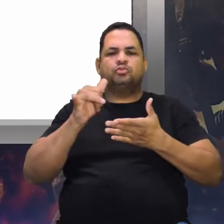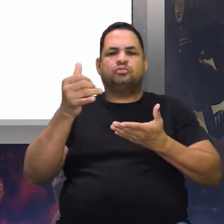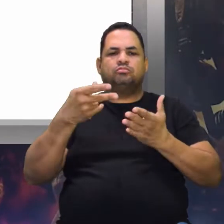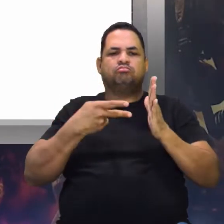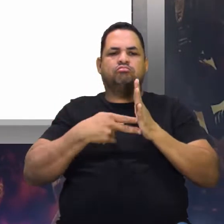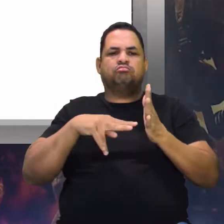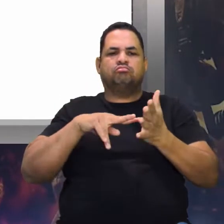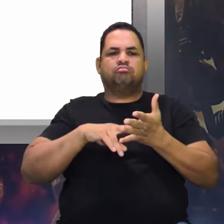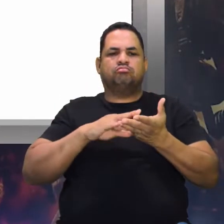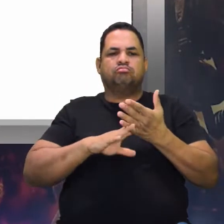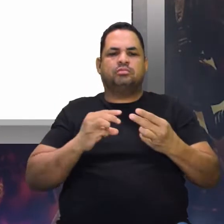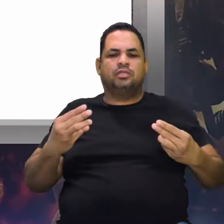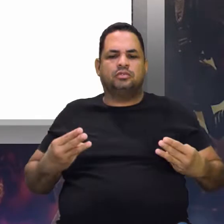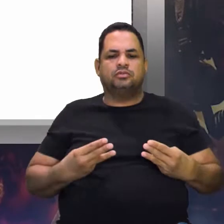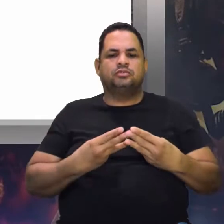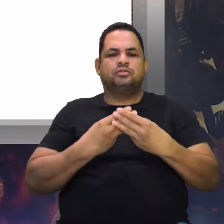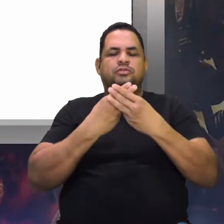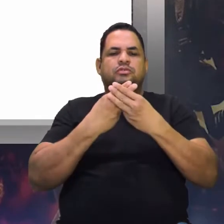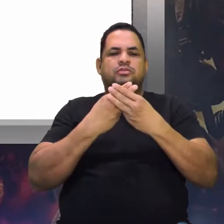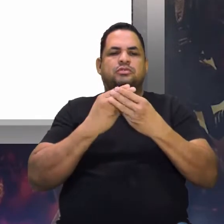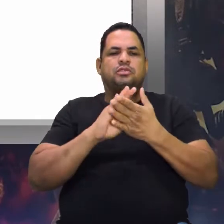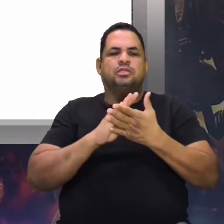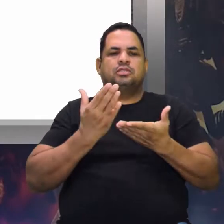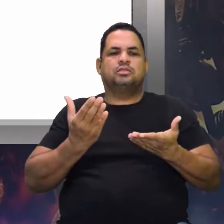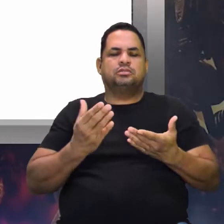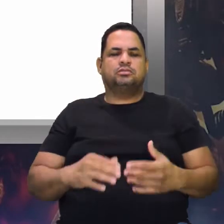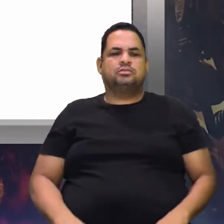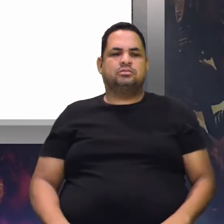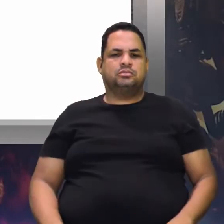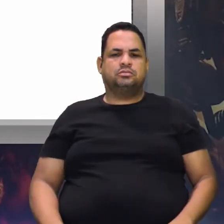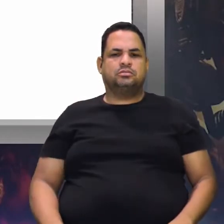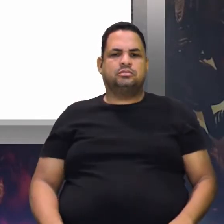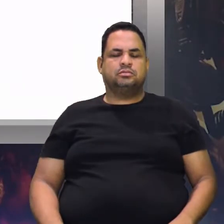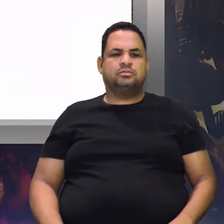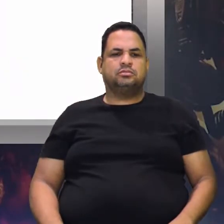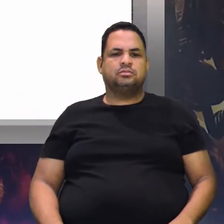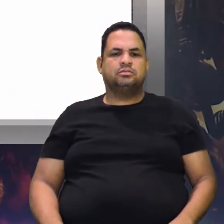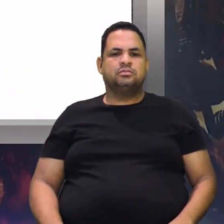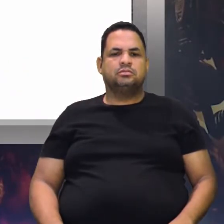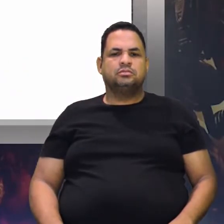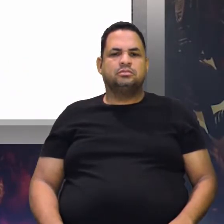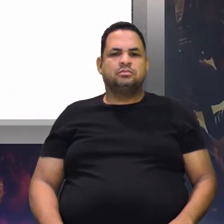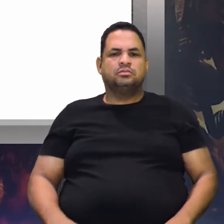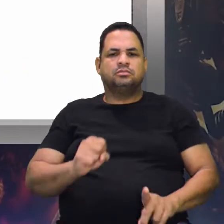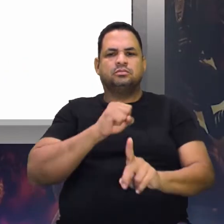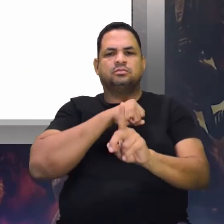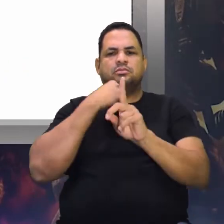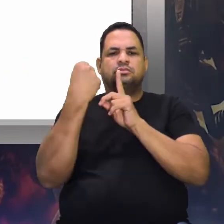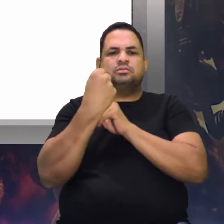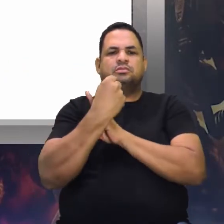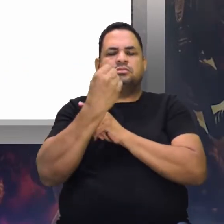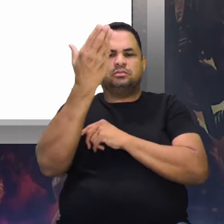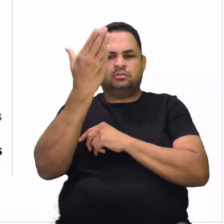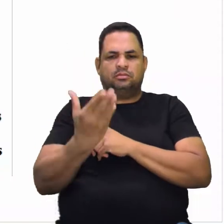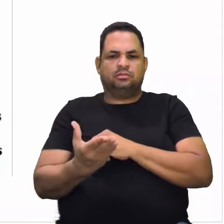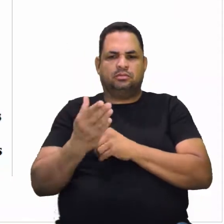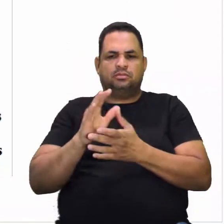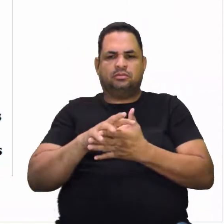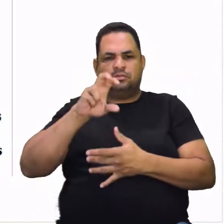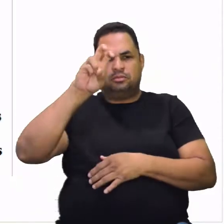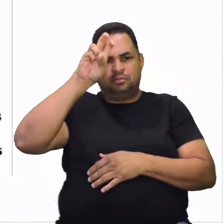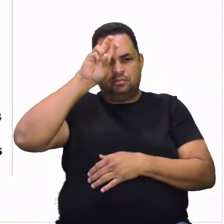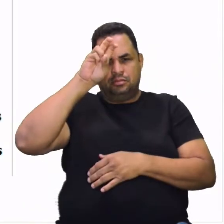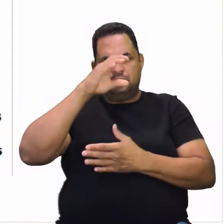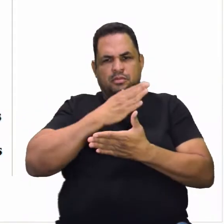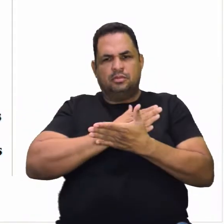judaica cristã aí dentro desse contexto. A sociedade egípcia, olhem na tela de vocês, como